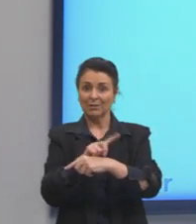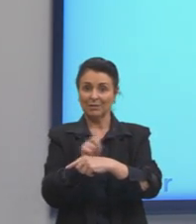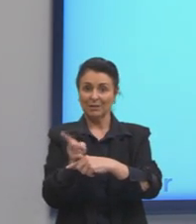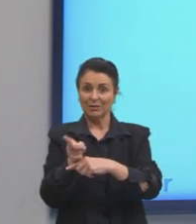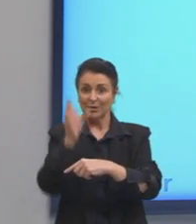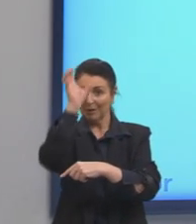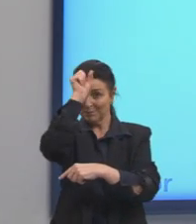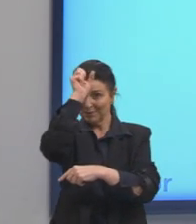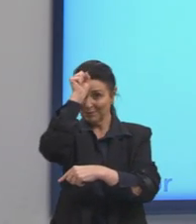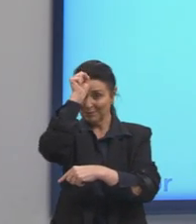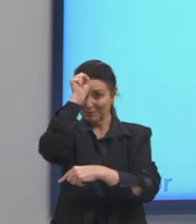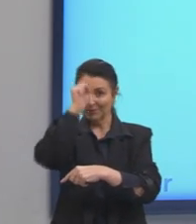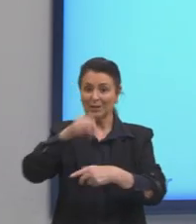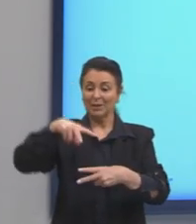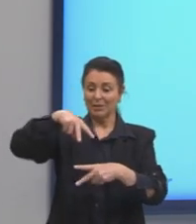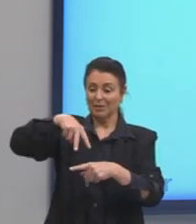né?